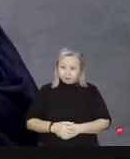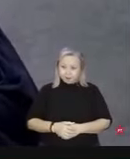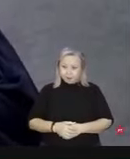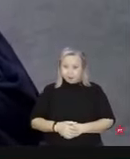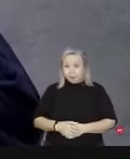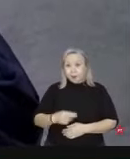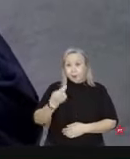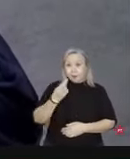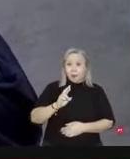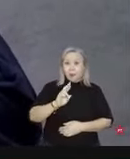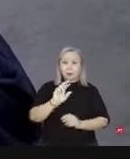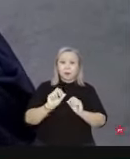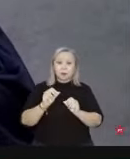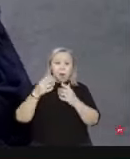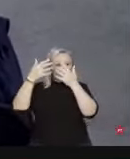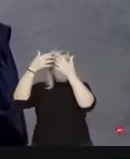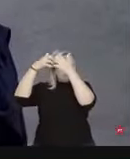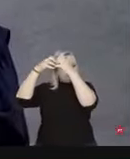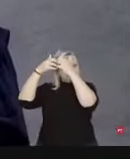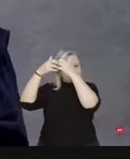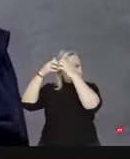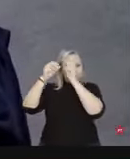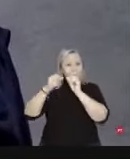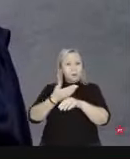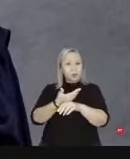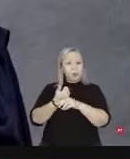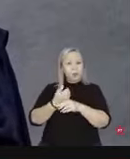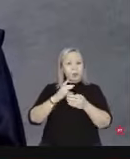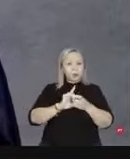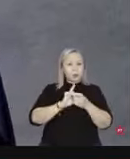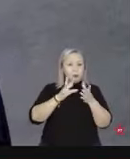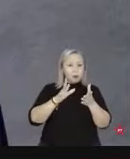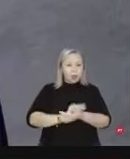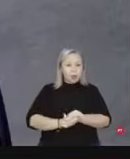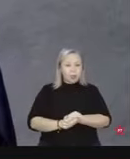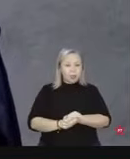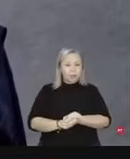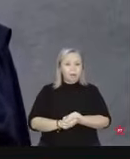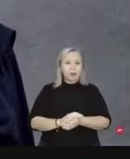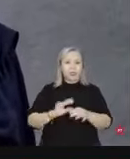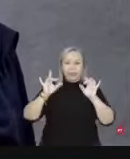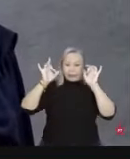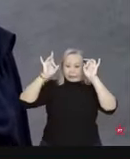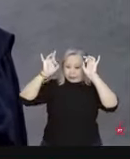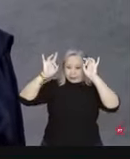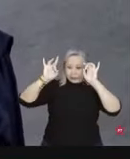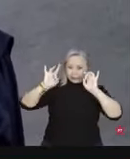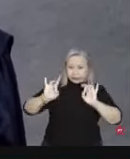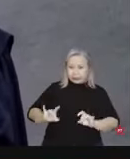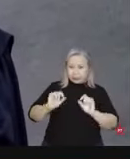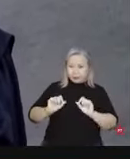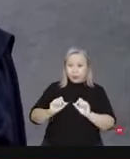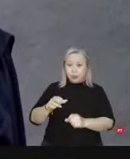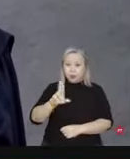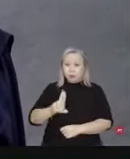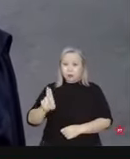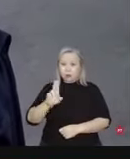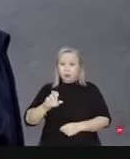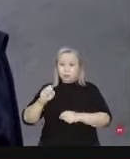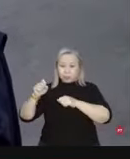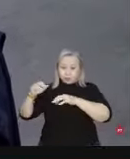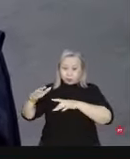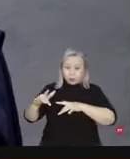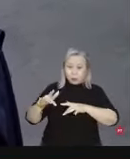Fruto de um pensamento antidemocrático e extremista, a utilização em massa das